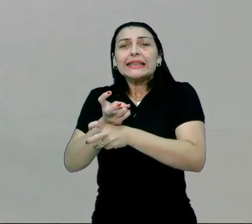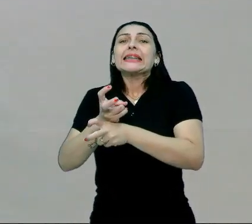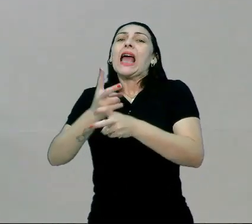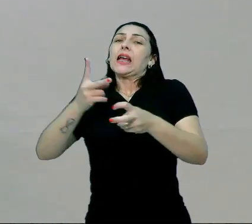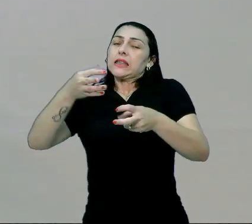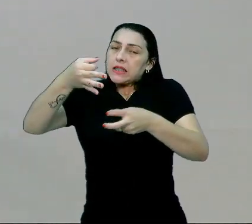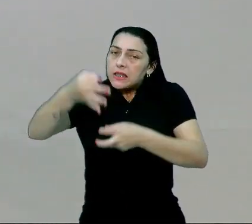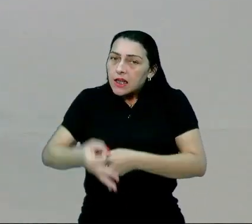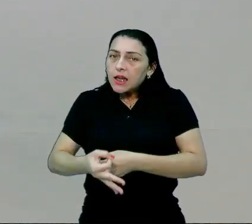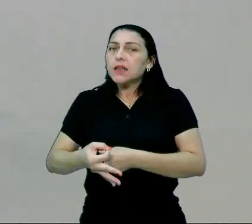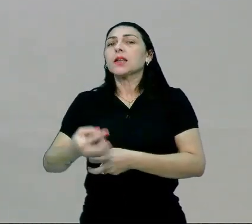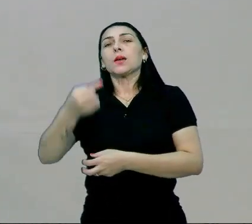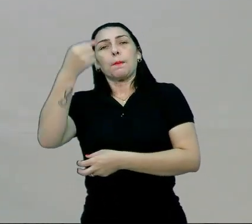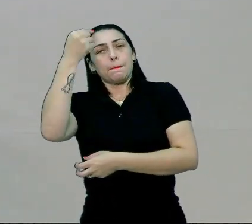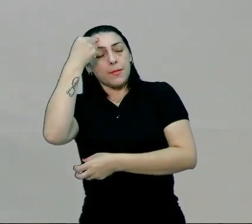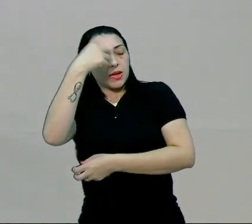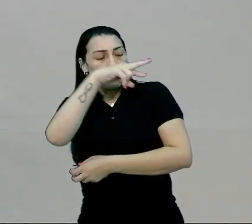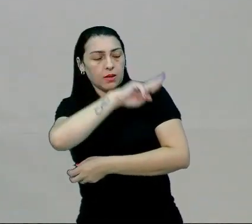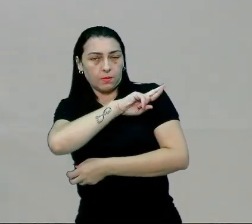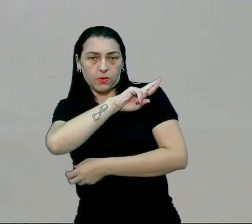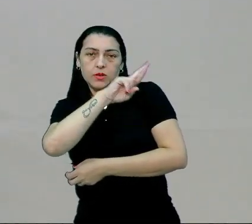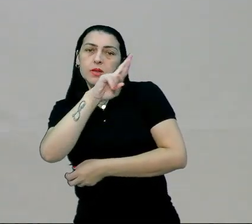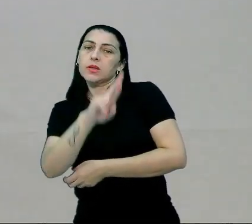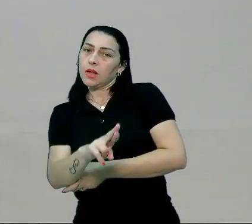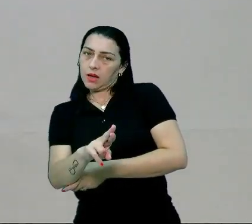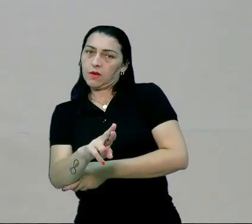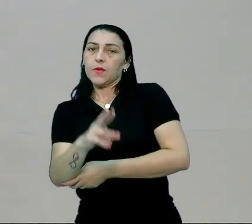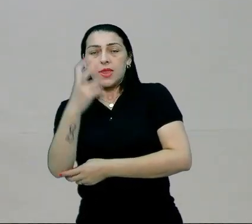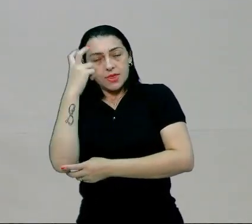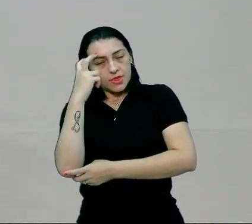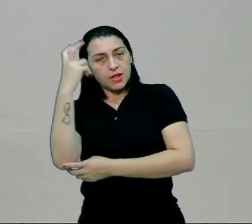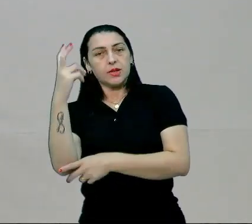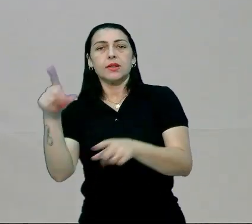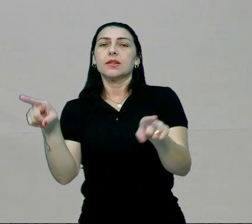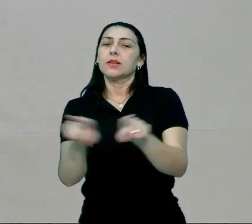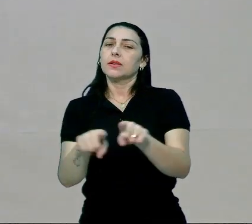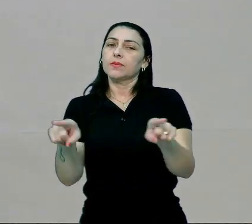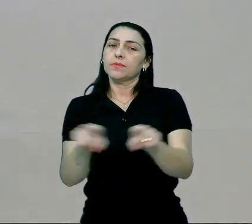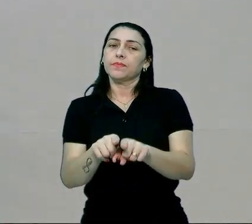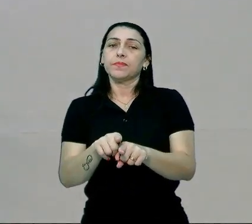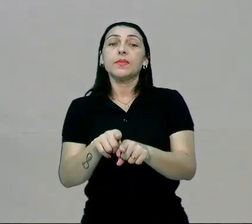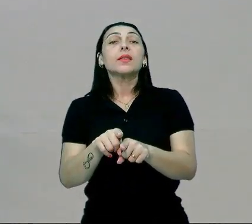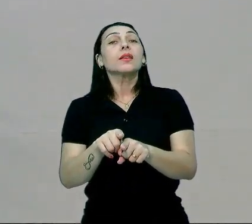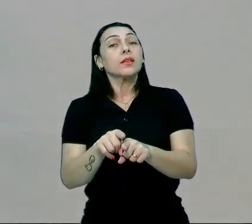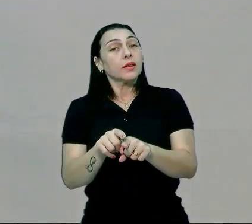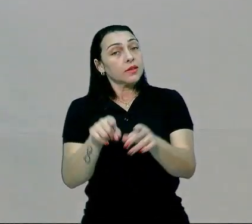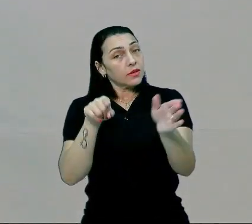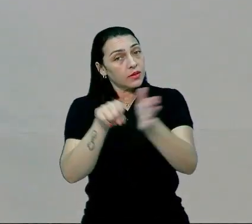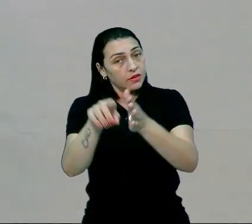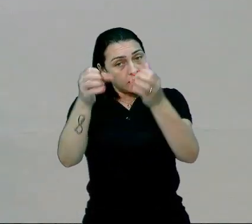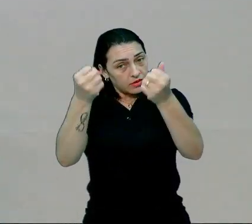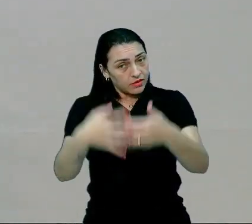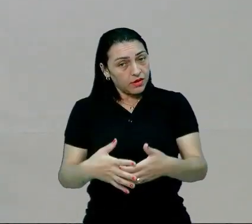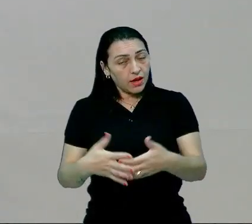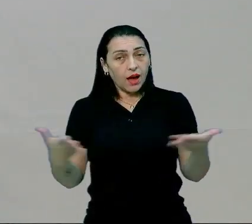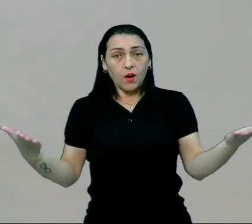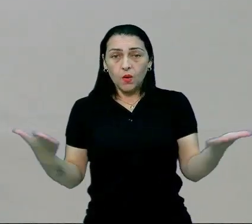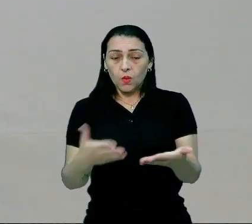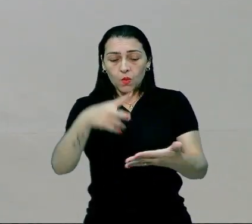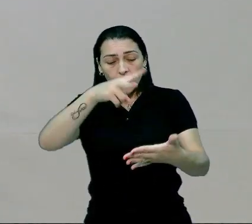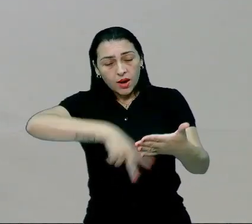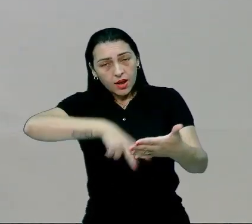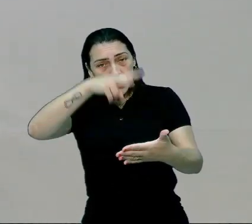forma racional, responsável e inteligente. Feito essas considerações, vamos fazer